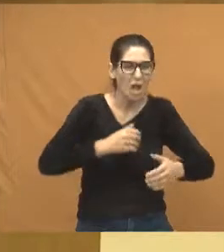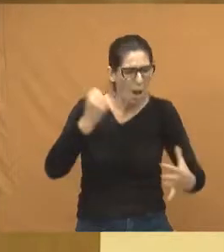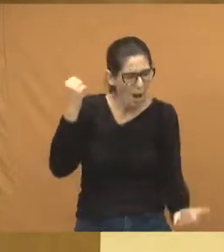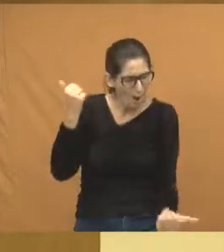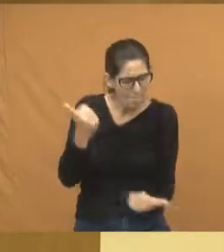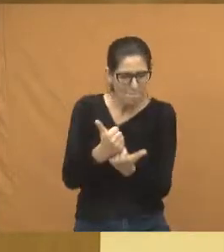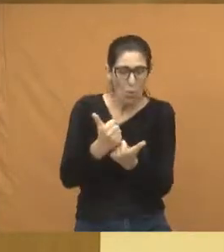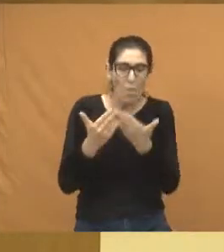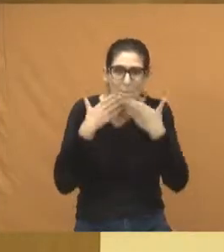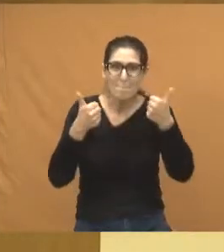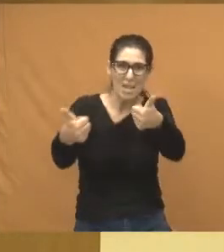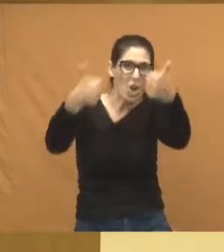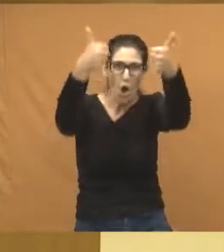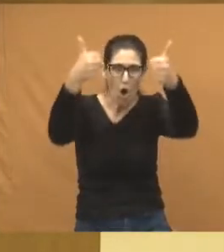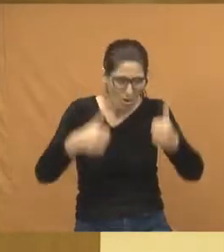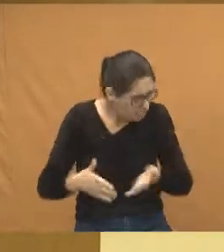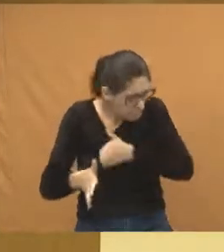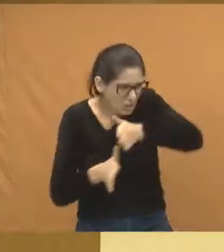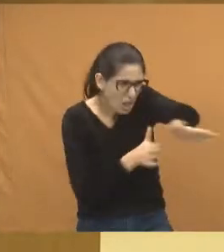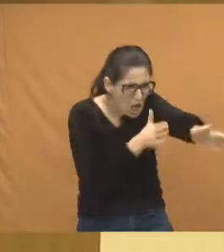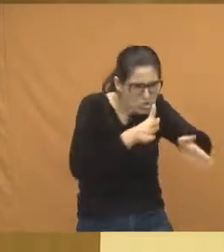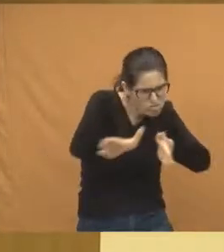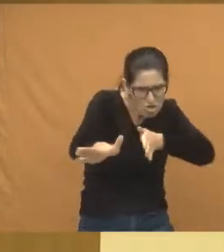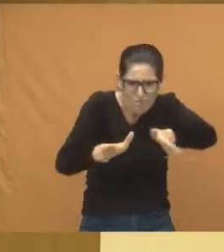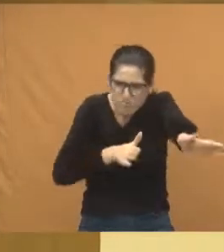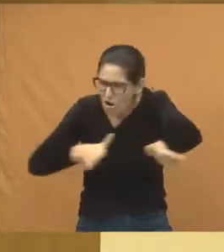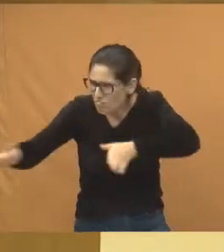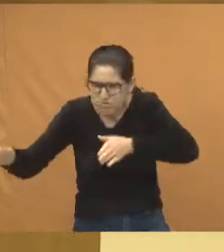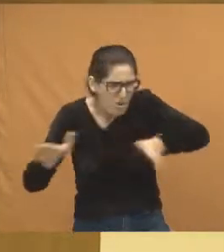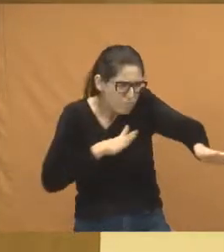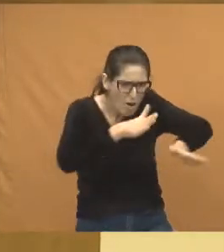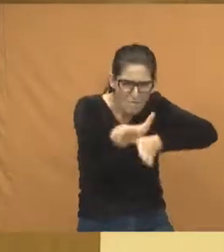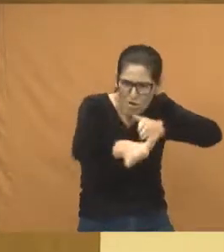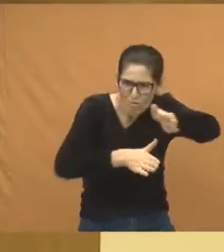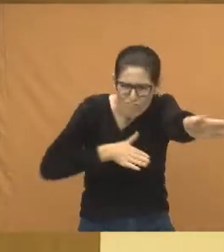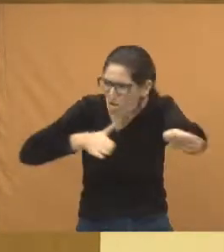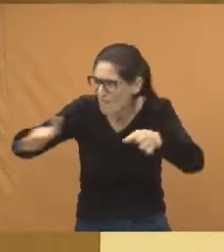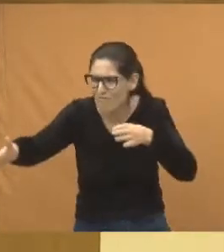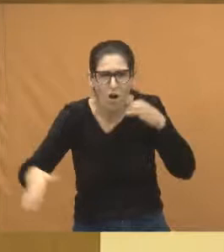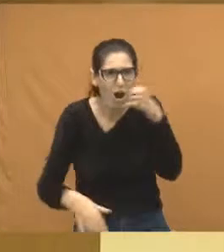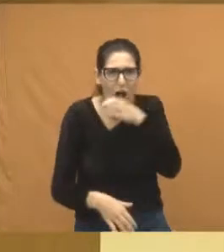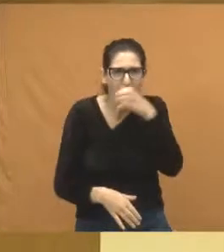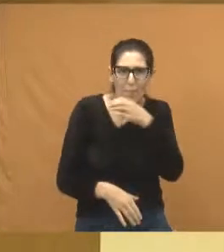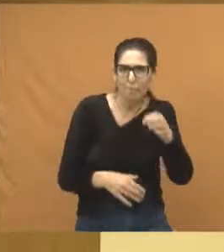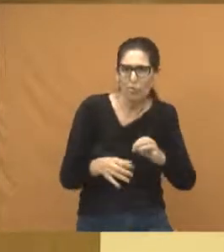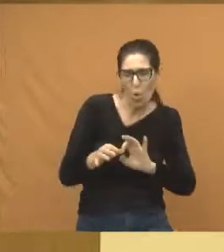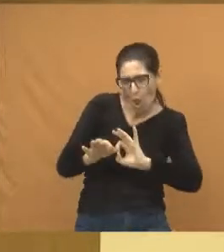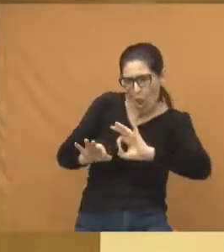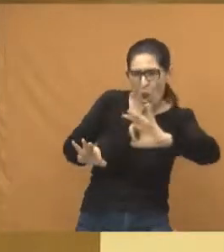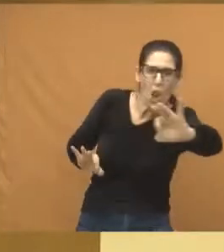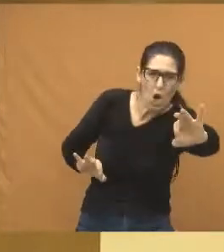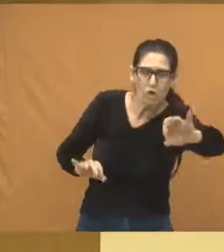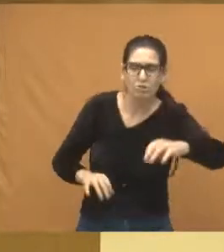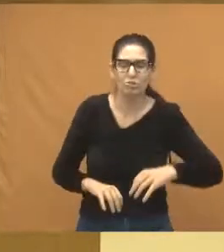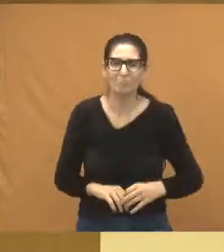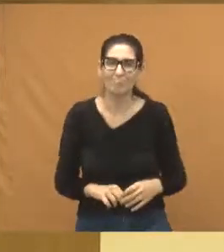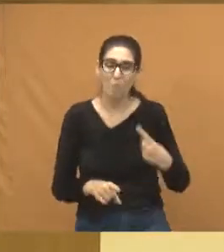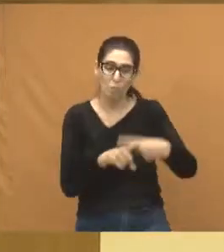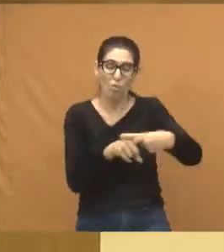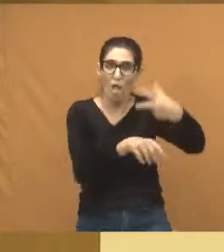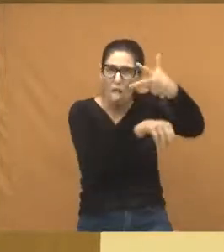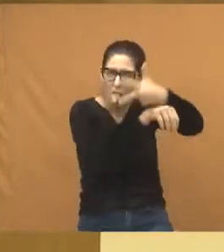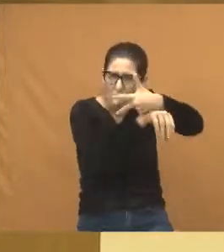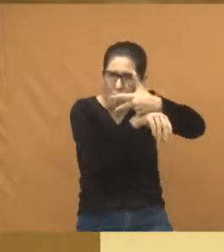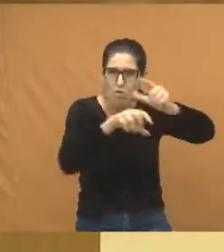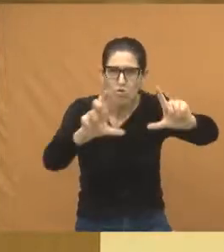né, fora do quadrilátero do centro, né? Então, a gente espera isso aí, com isso aí um acréscimo aí na